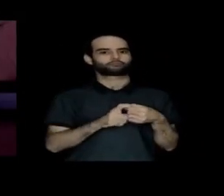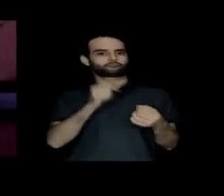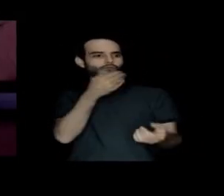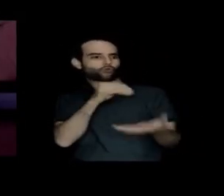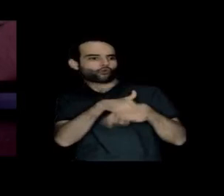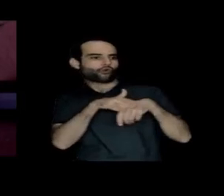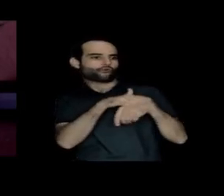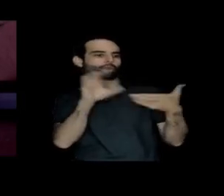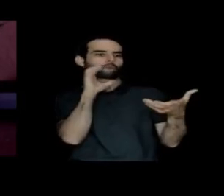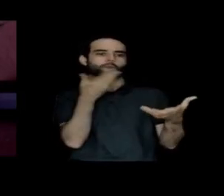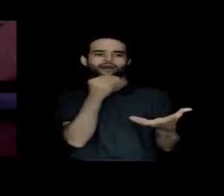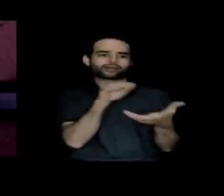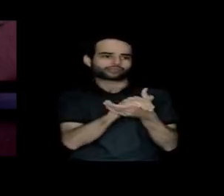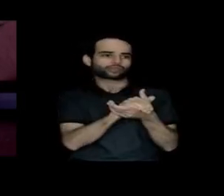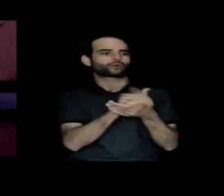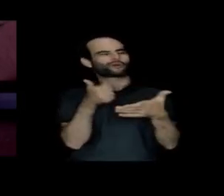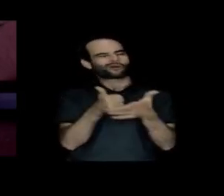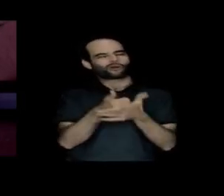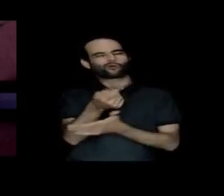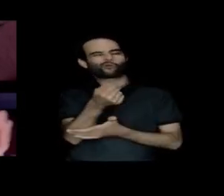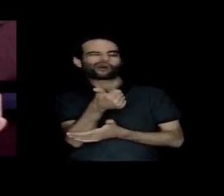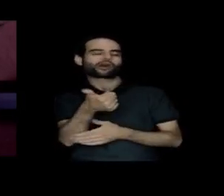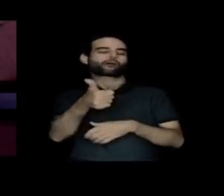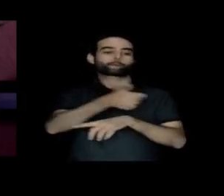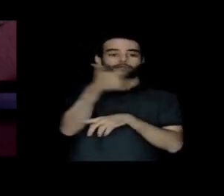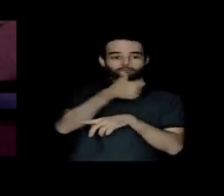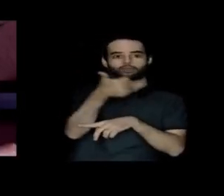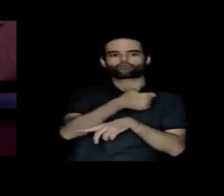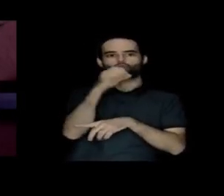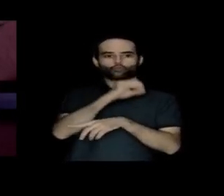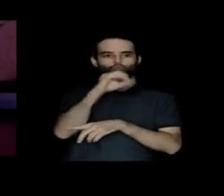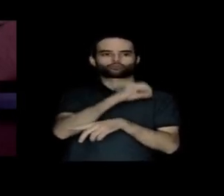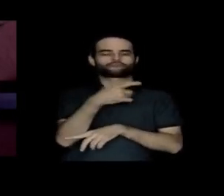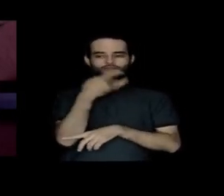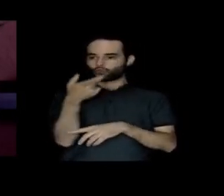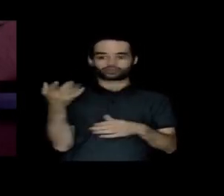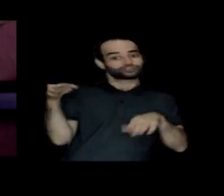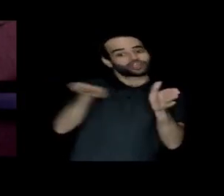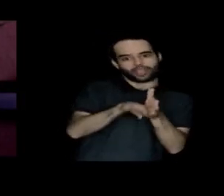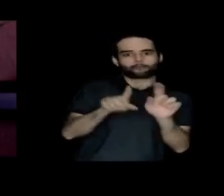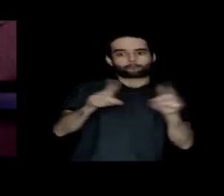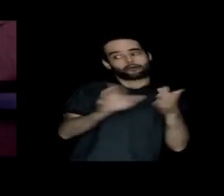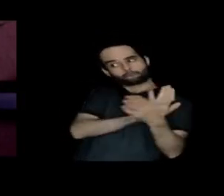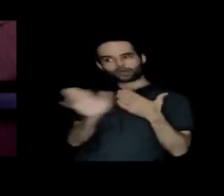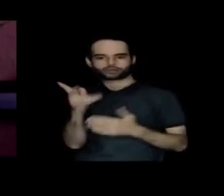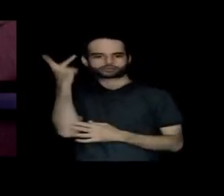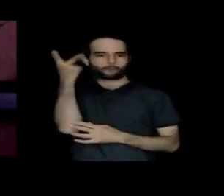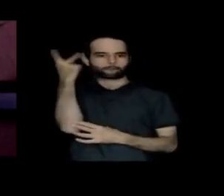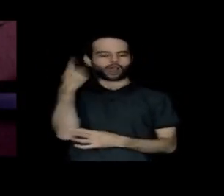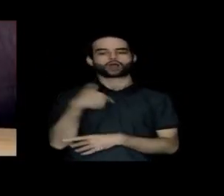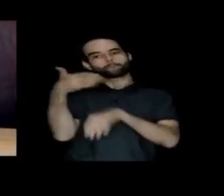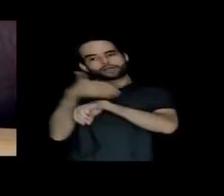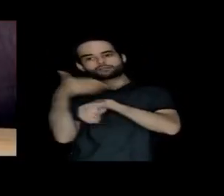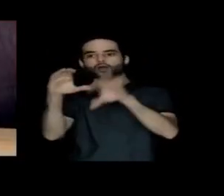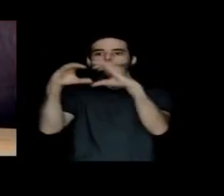com meu marido, e isso já era próximo de 1º de outubro, só falei com ele, tô chegando e tô saindo, tô indo embora de novo para São Paulo para ver esse